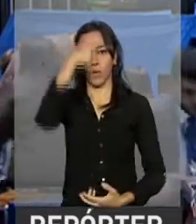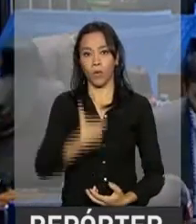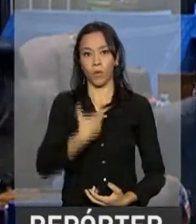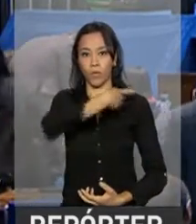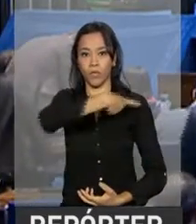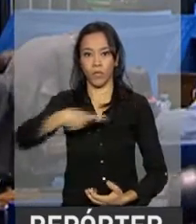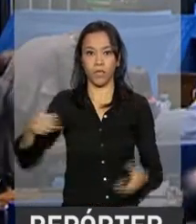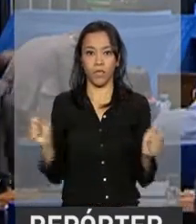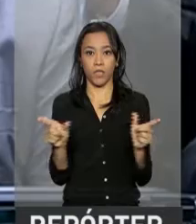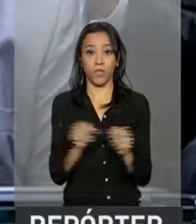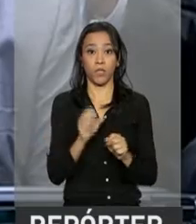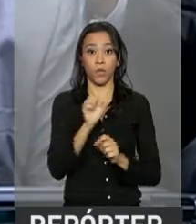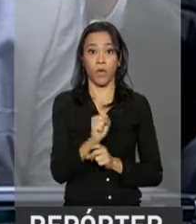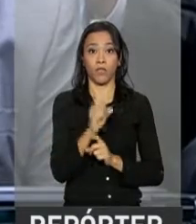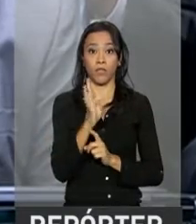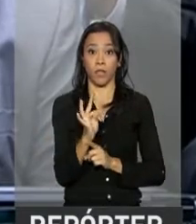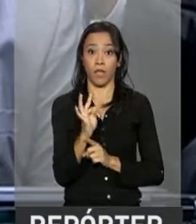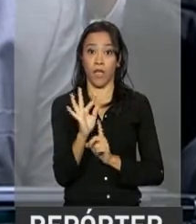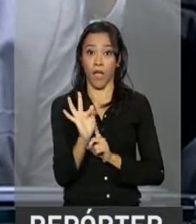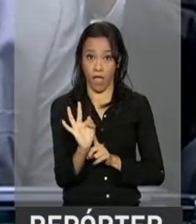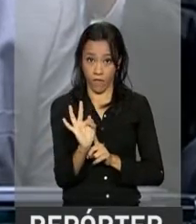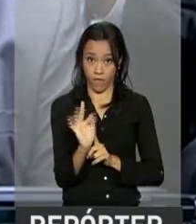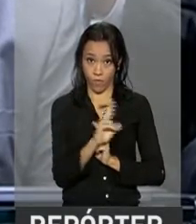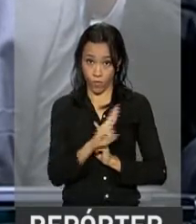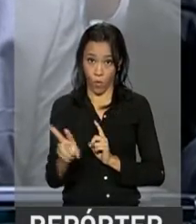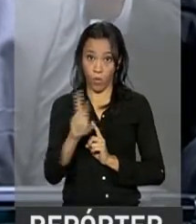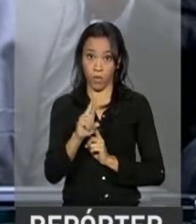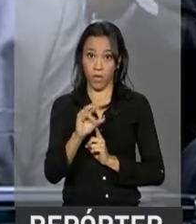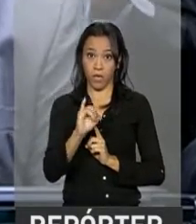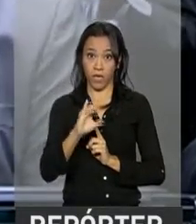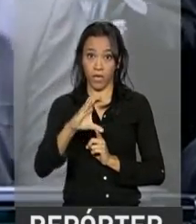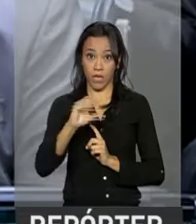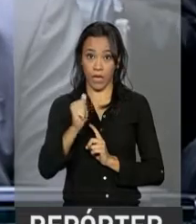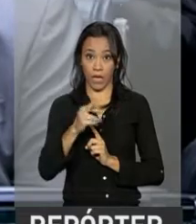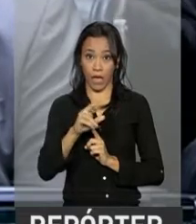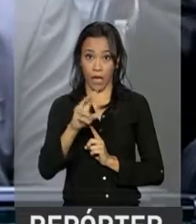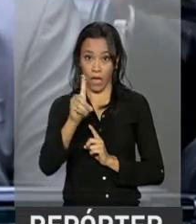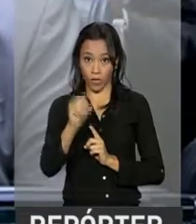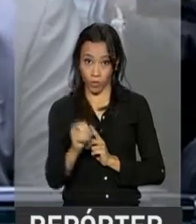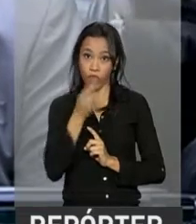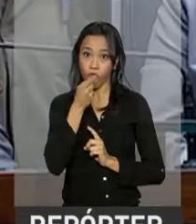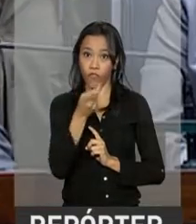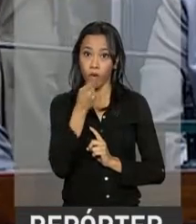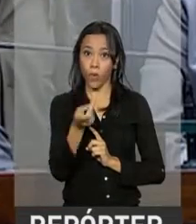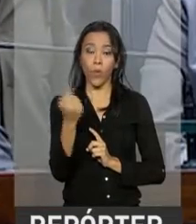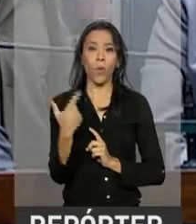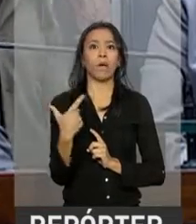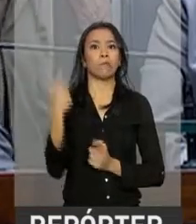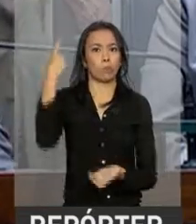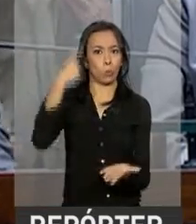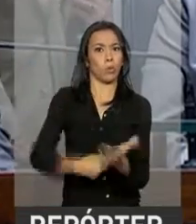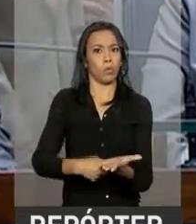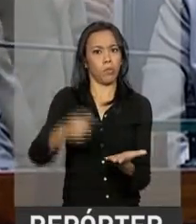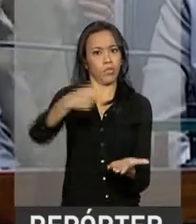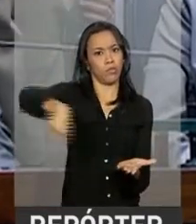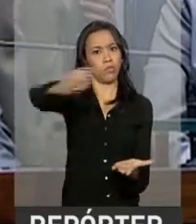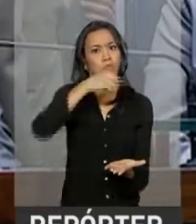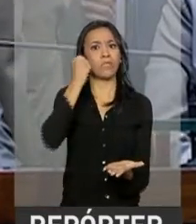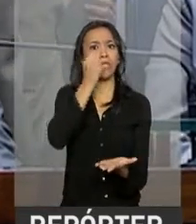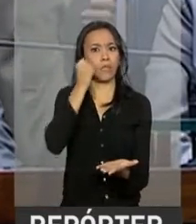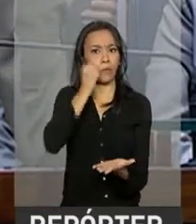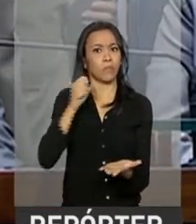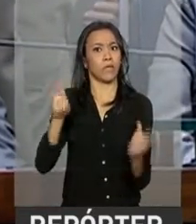o ministro ricardo lewandowski ressaltou a responsabilidade dos senadores que a partir de agora